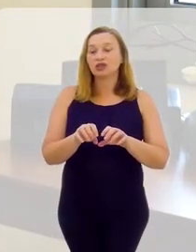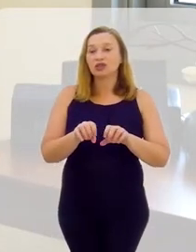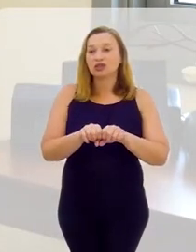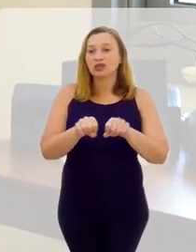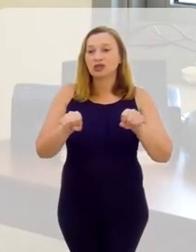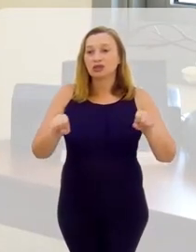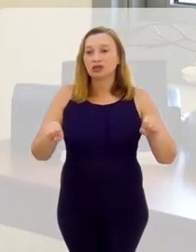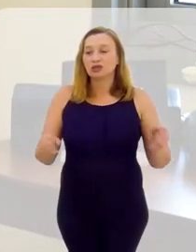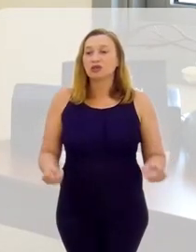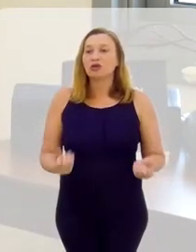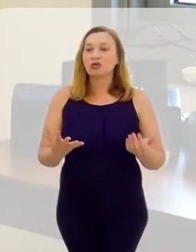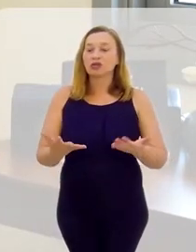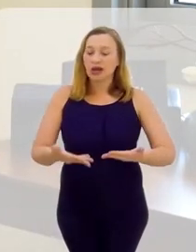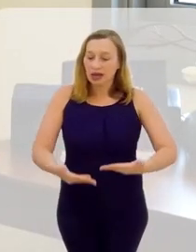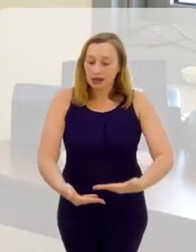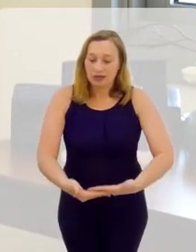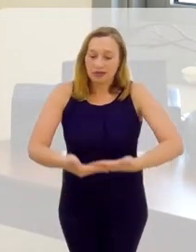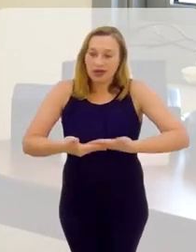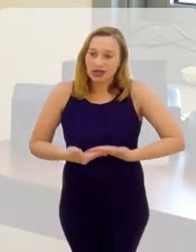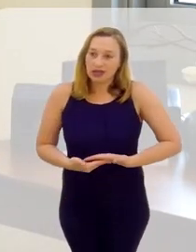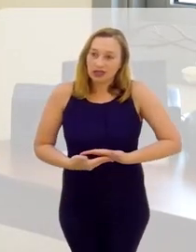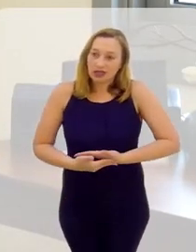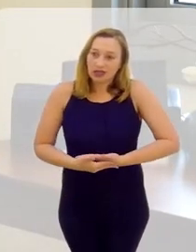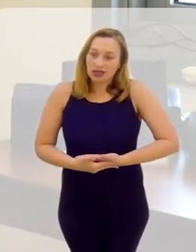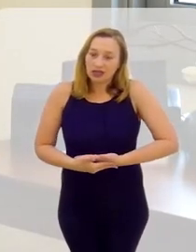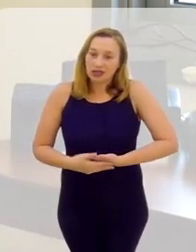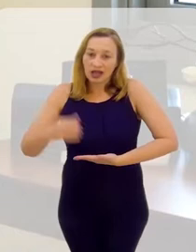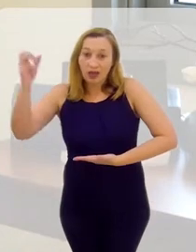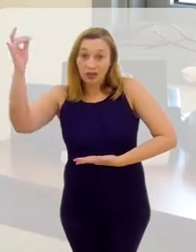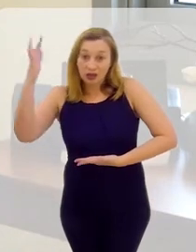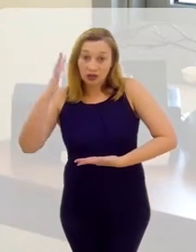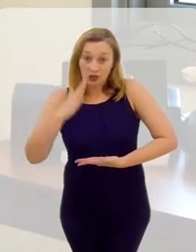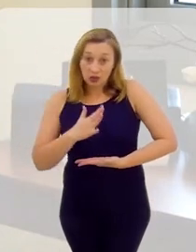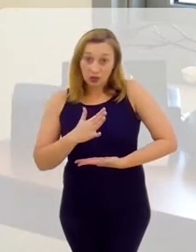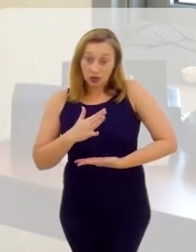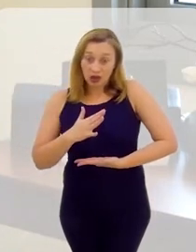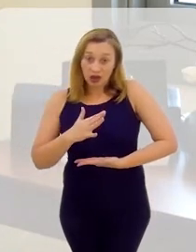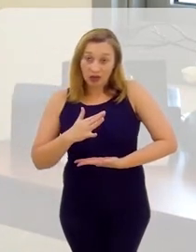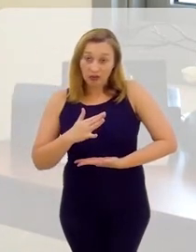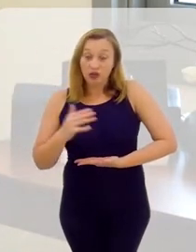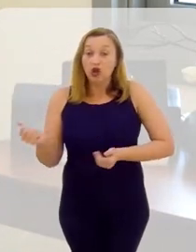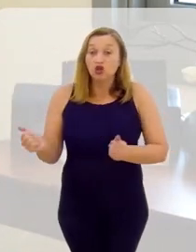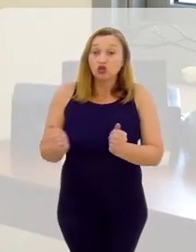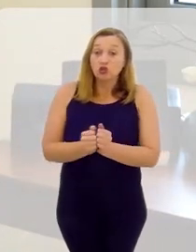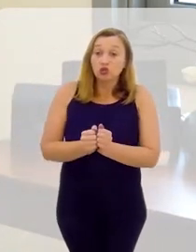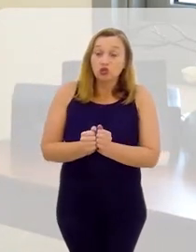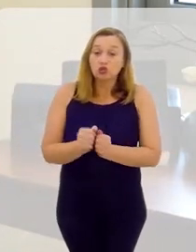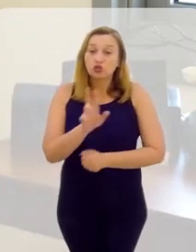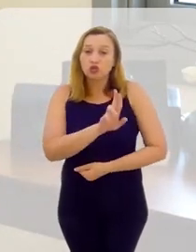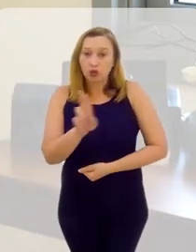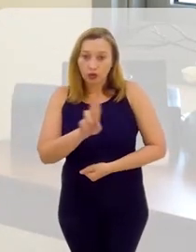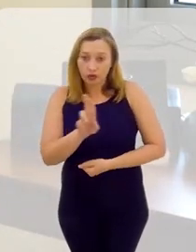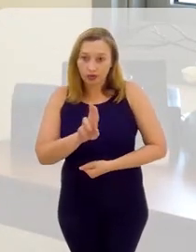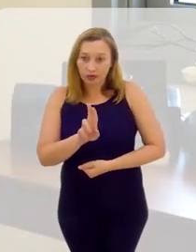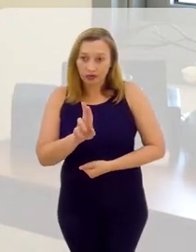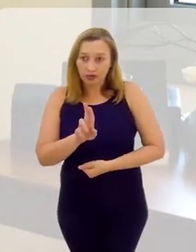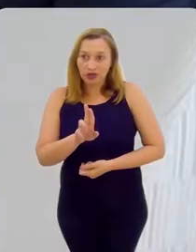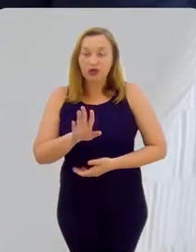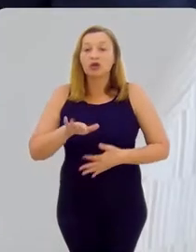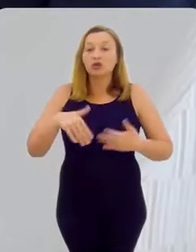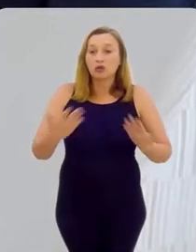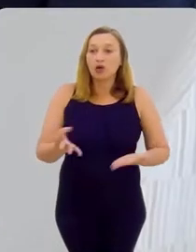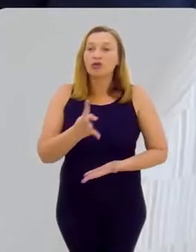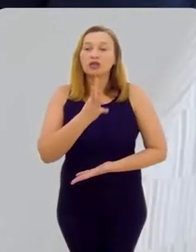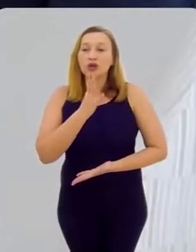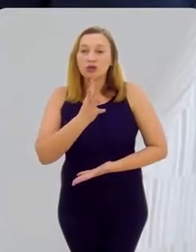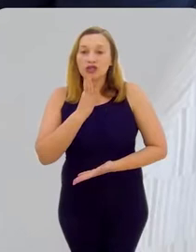ele toma essa criança nos braços e então ele lhe dá uma bênção. Essa bênção juntamente com um nome, o